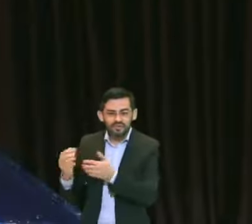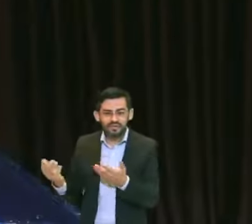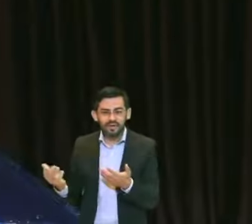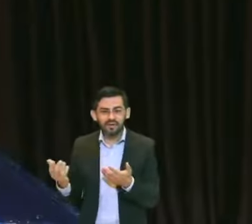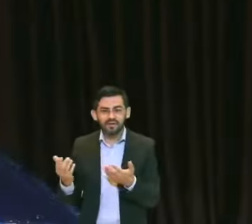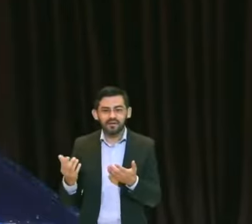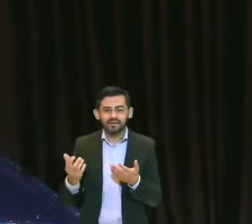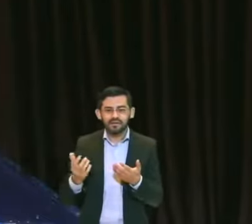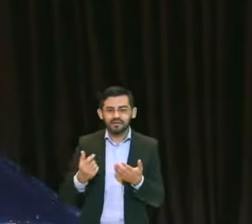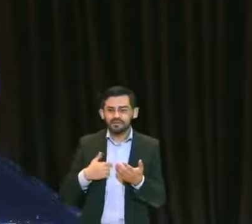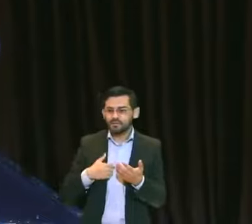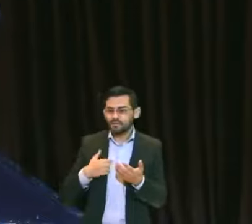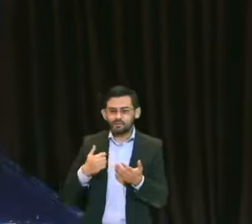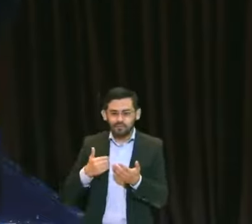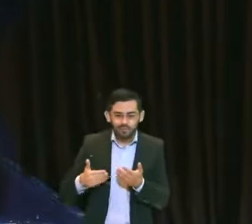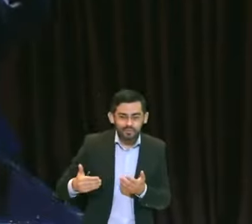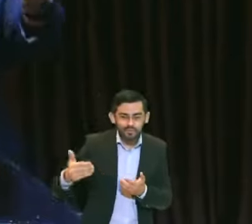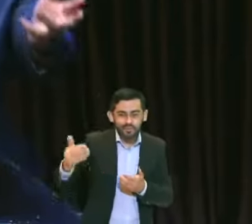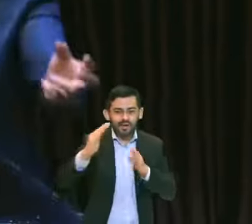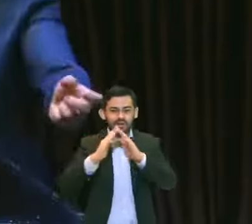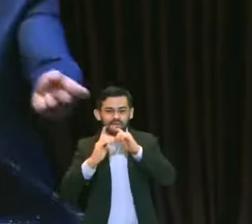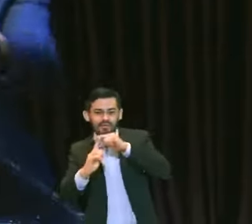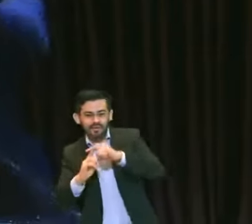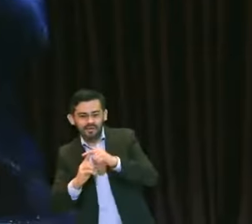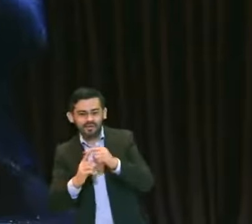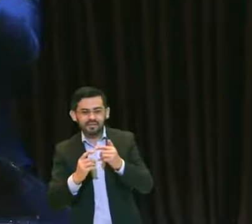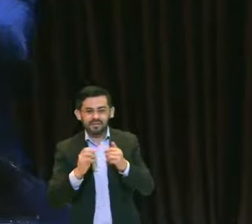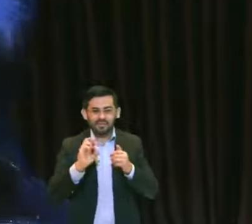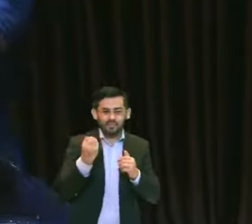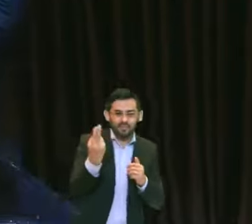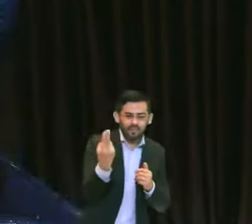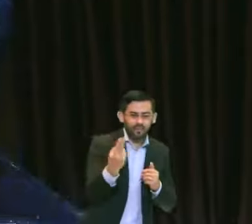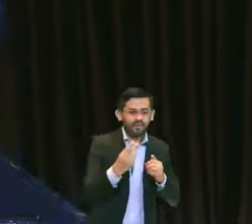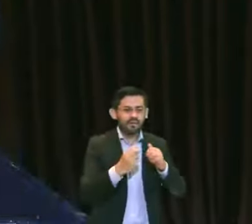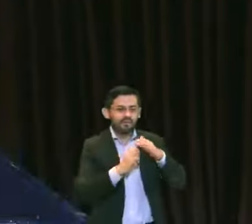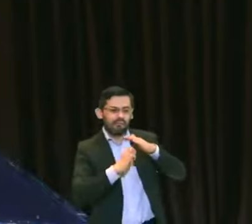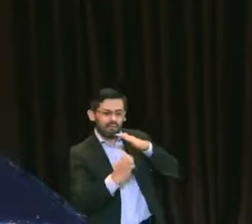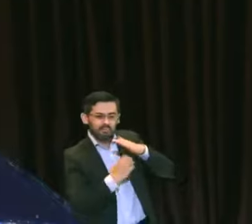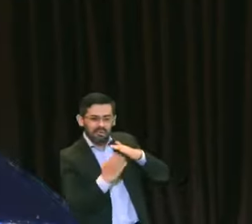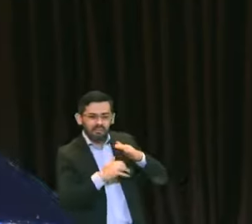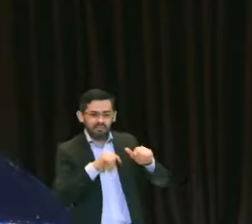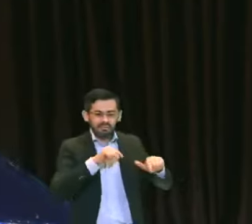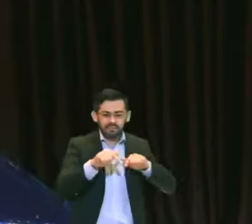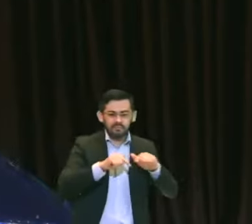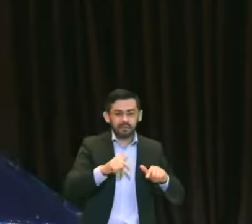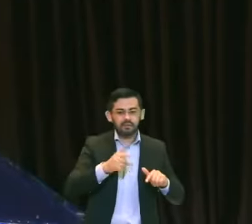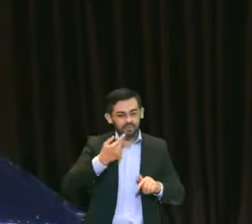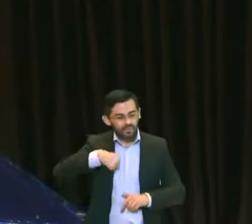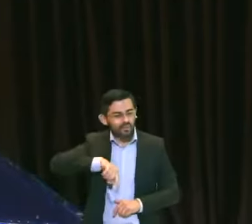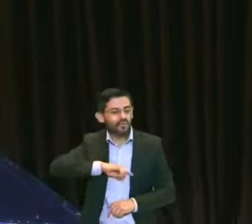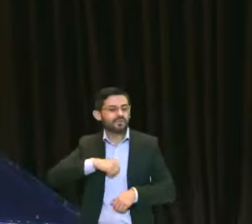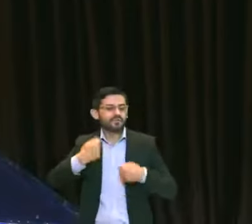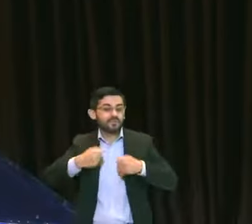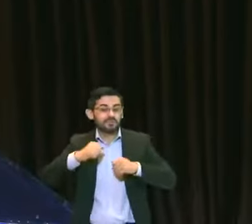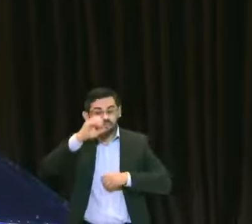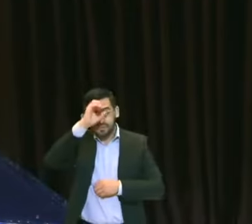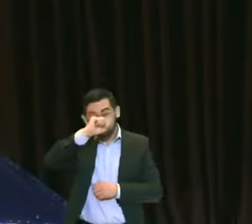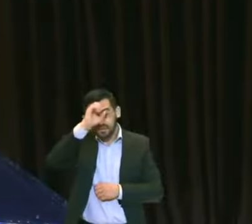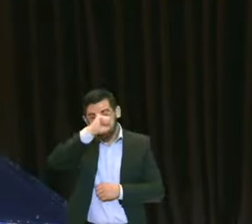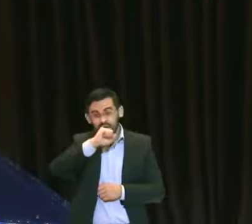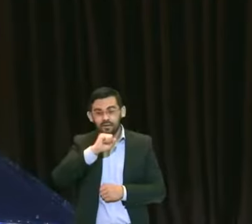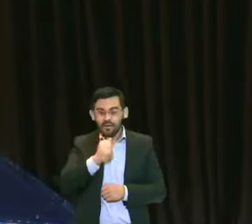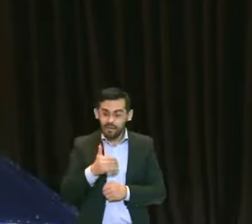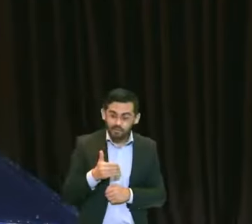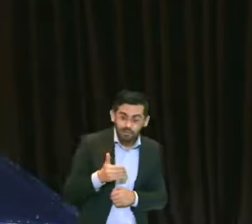como tocar uma igreja, como tocar um negócio, como tocar... Nós tivemos que aprender a fazer o mesmo de um jeito